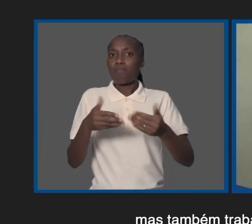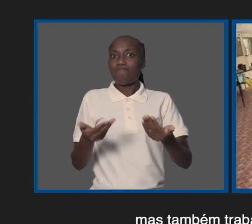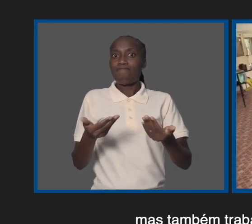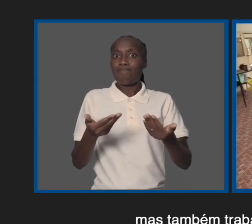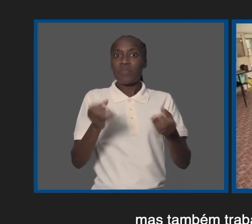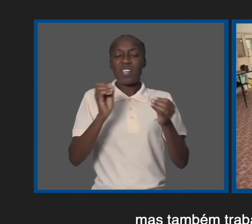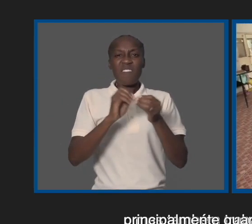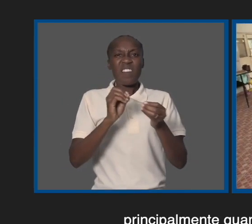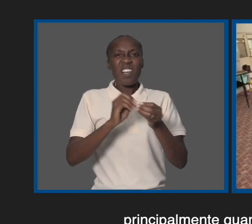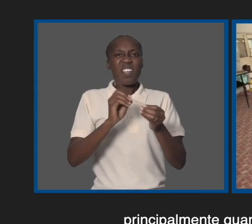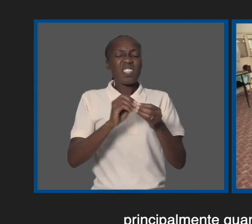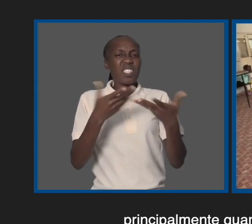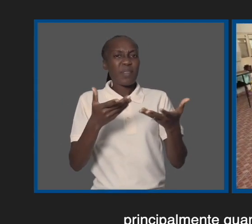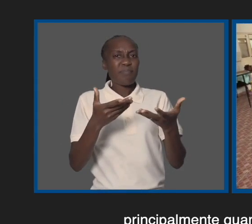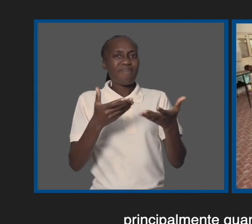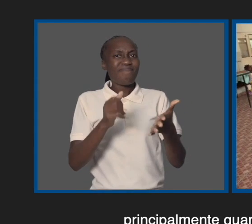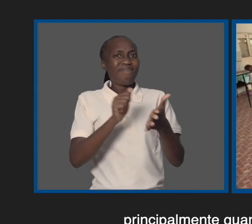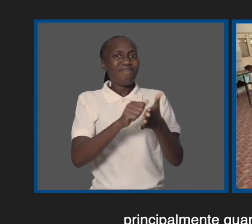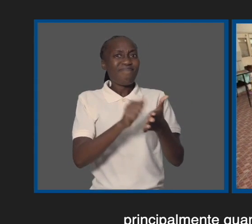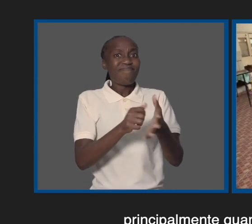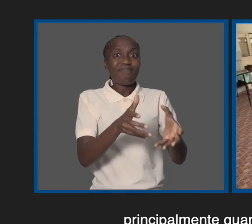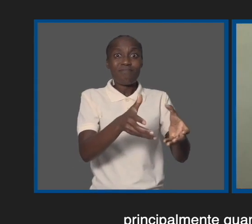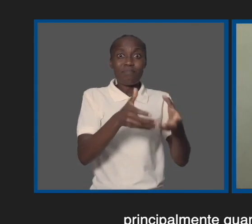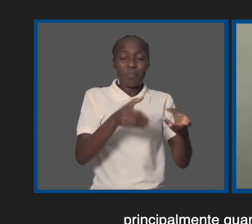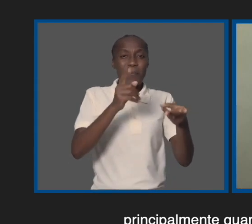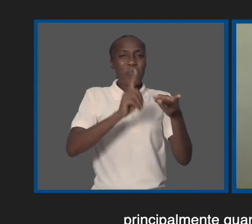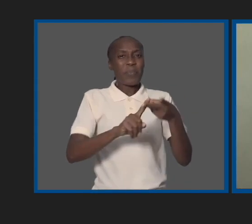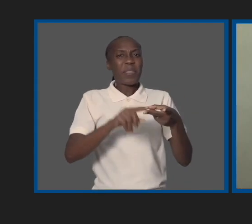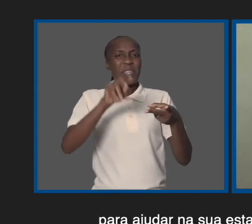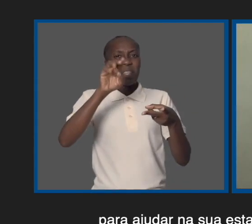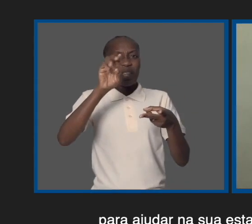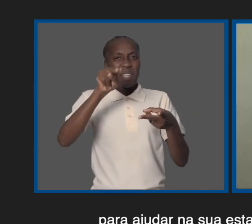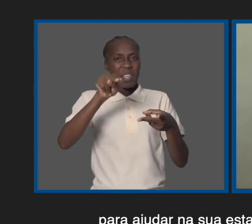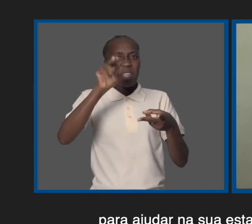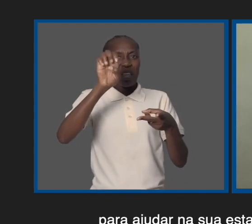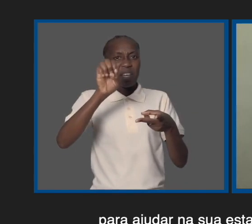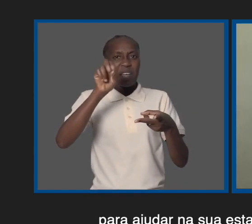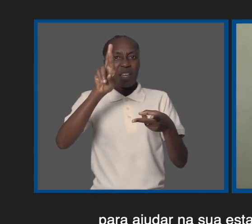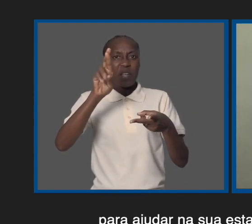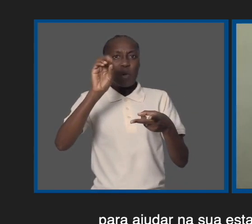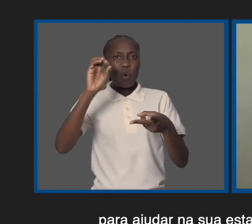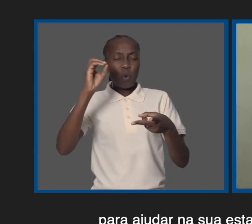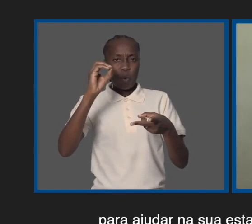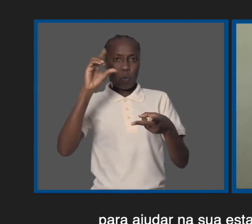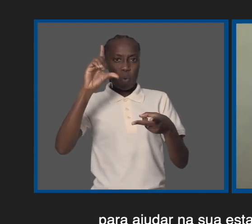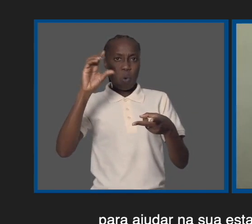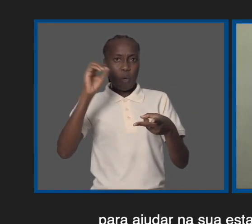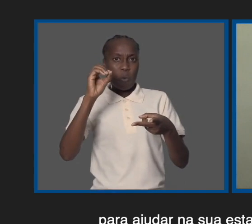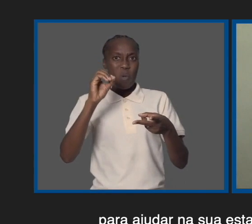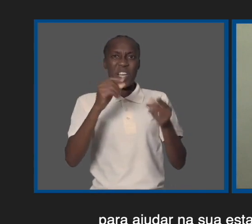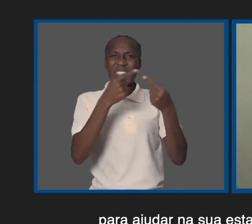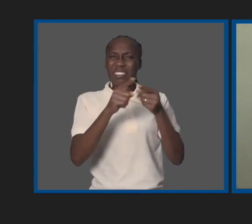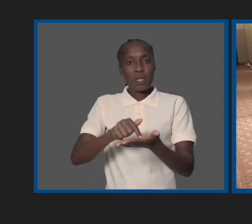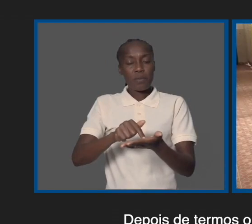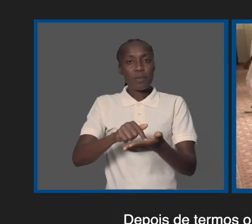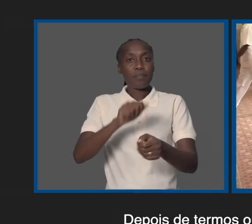e muitas outras enfermarias, principalmente quando temos doenças internais. Aqui precisamos de alguns aparelhos para ajudar naquilo que é a sua estabilização ao nível das